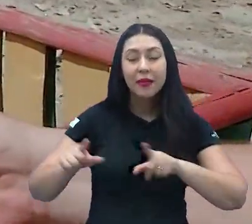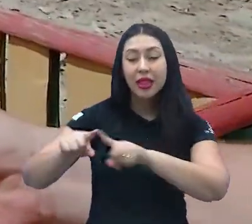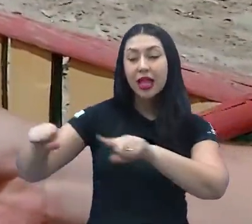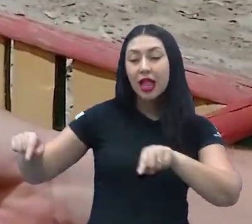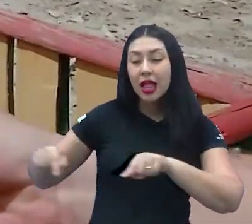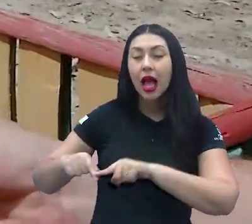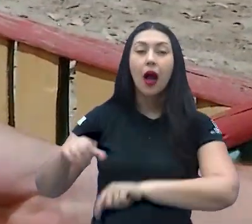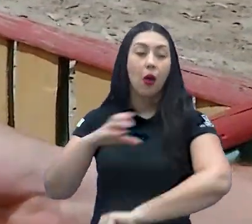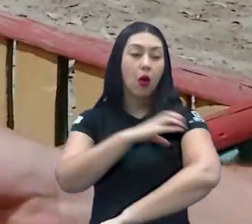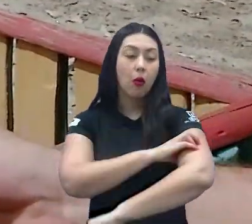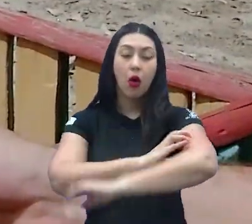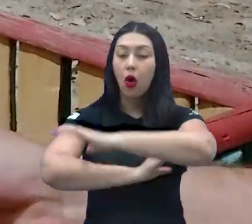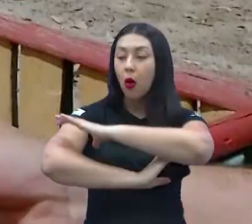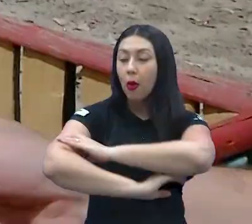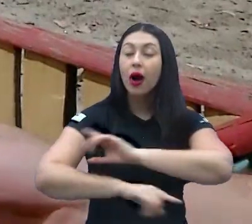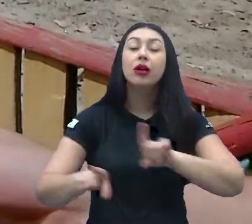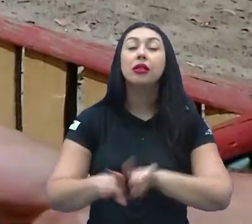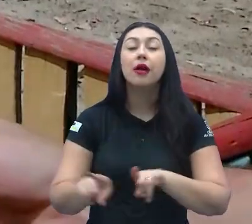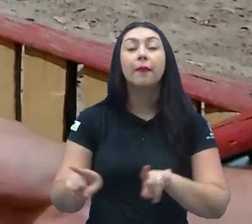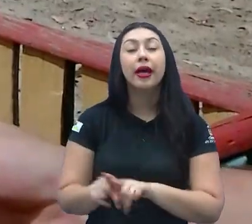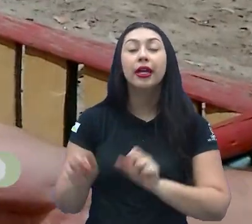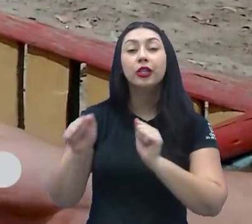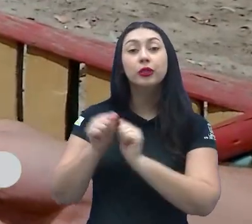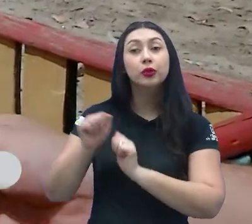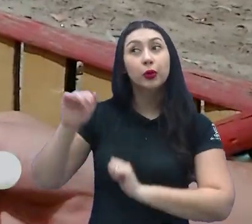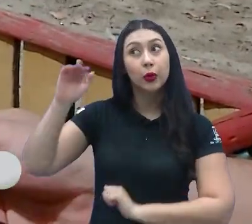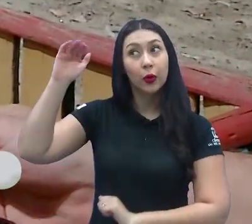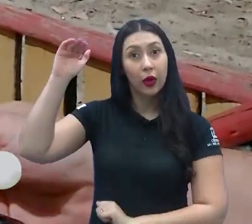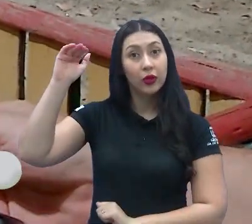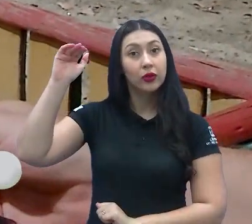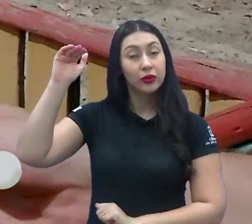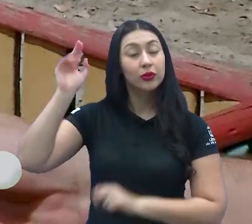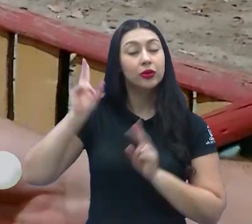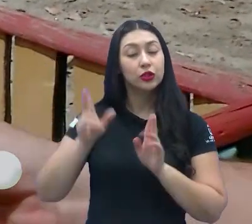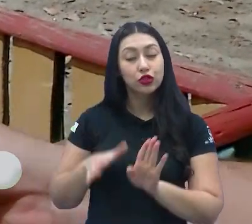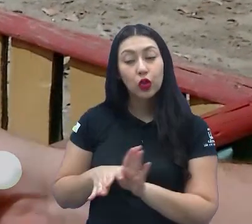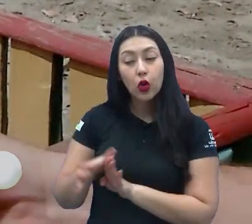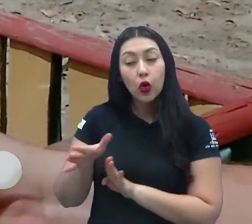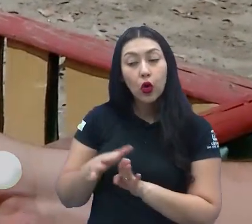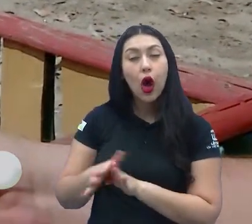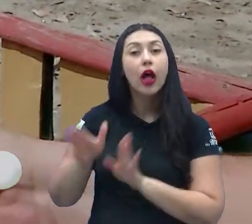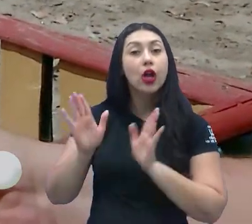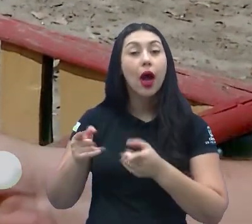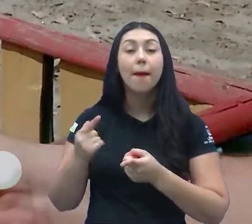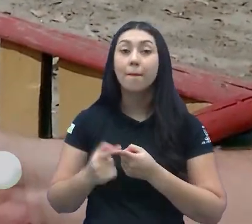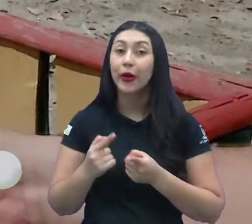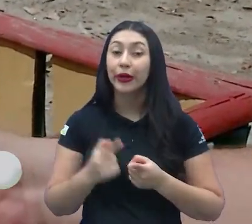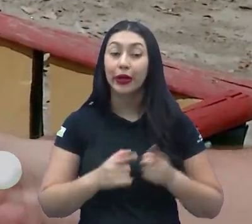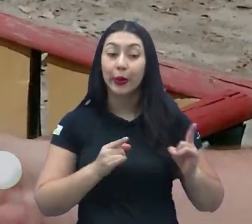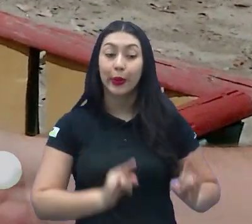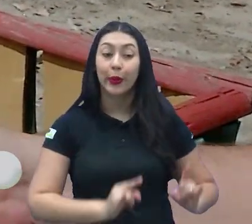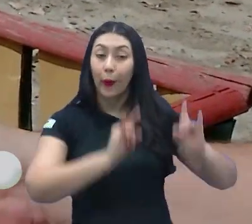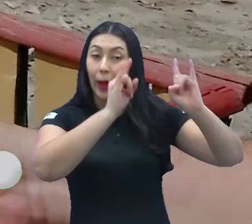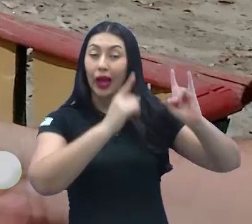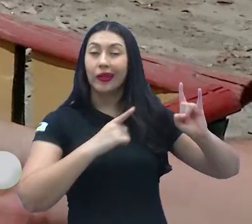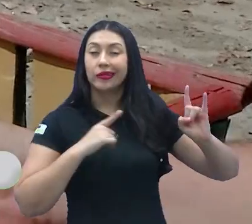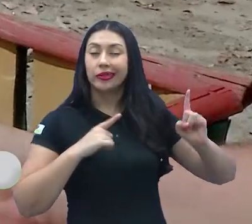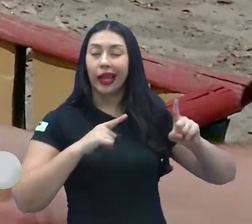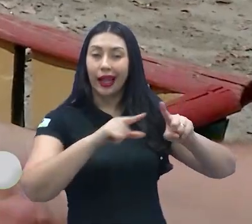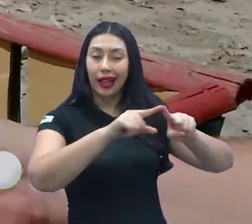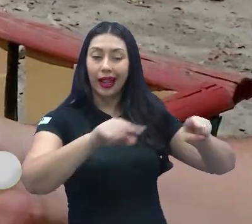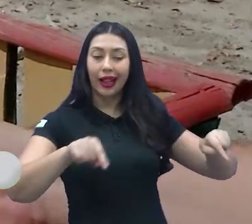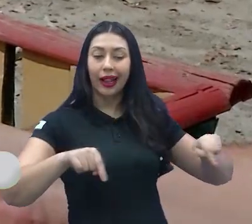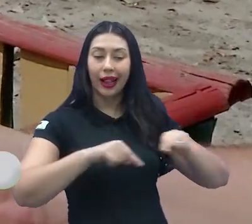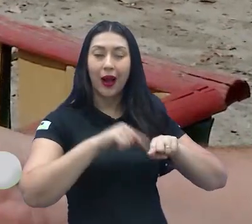boia, sempre tem que ter um adulto do lado, a gente já orienta eles, porque no prédio tem piscina, né? E aí a gente já deixa